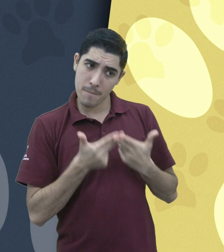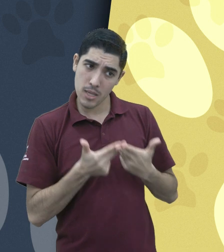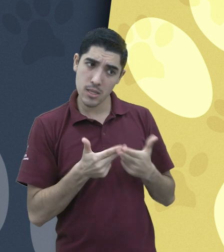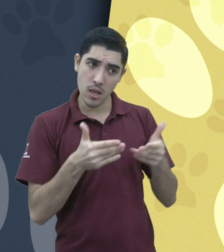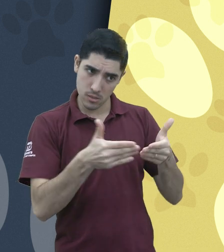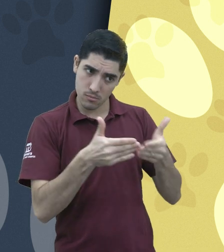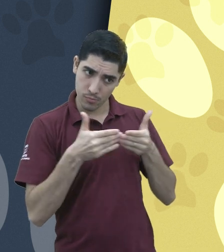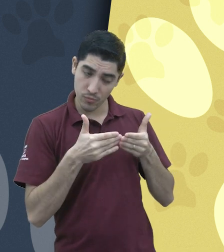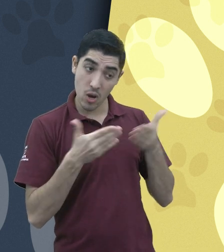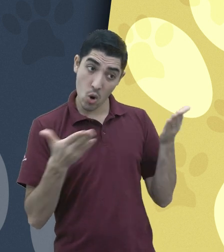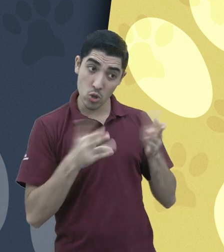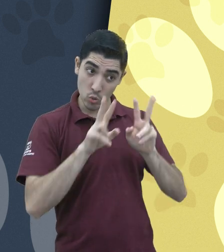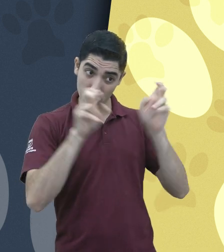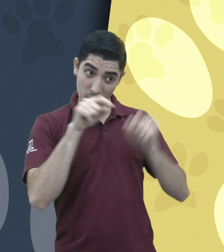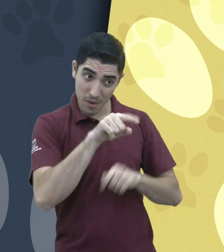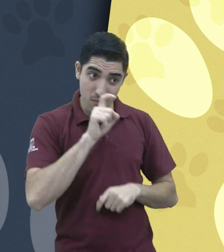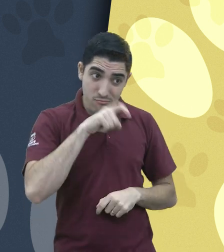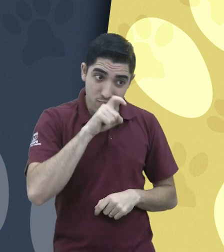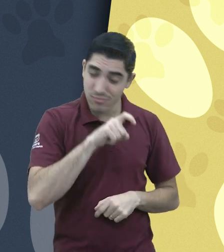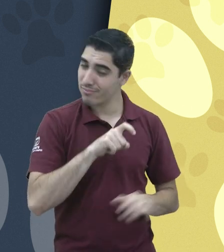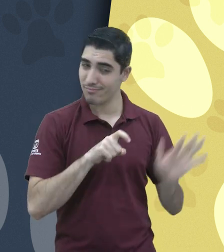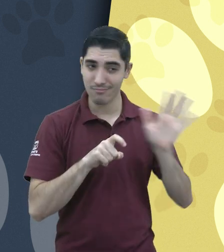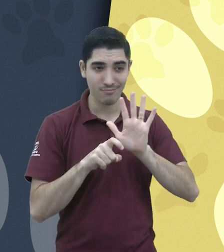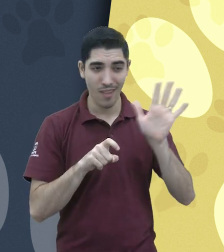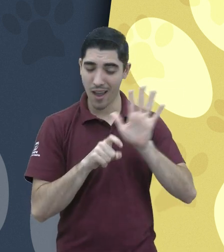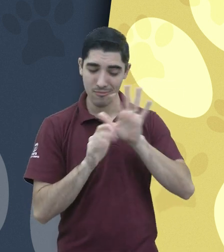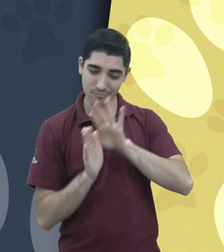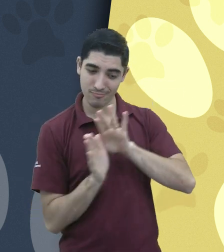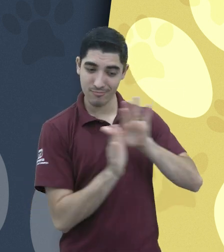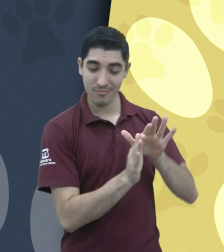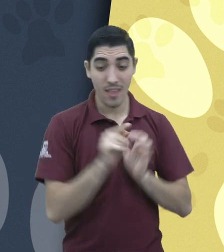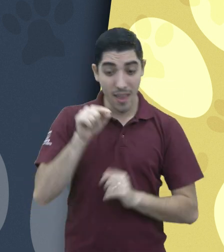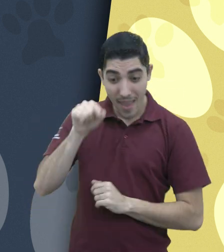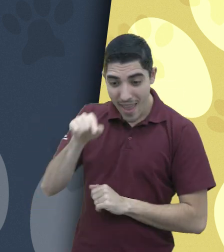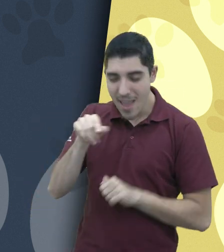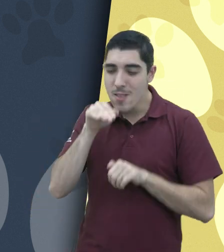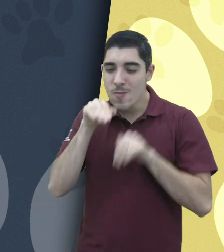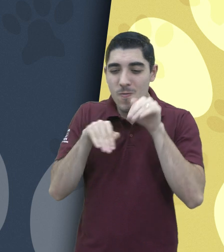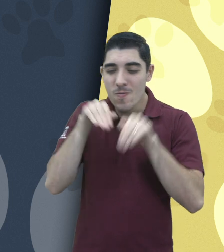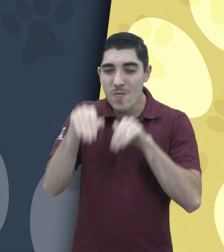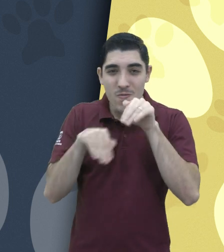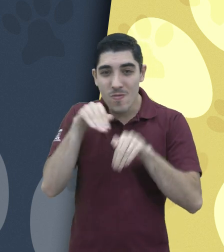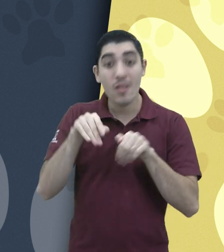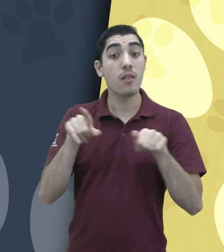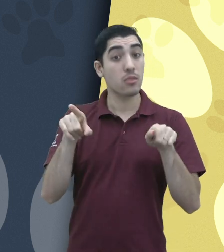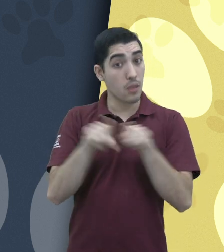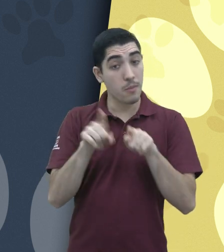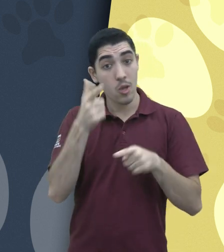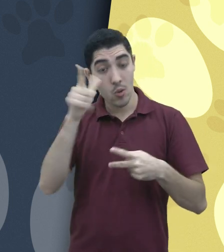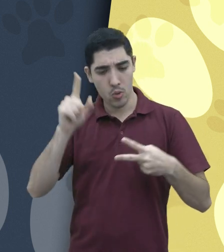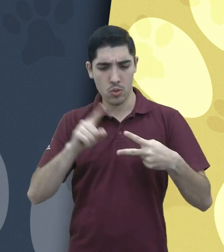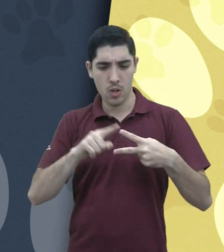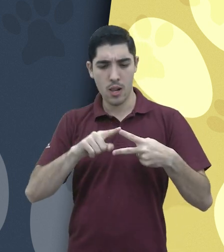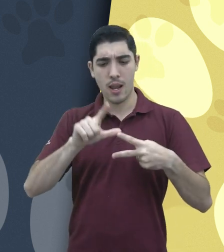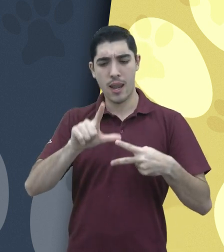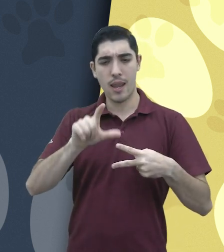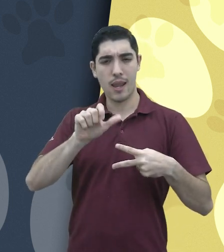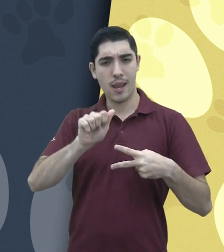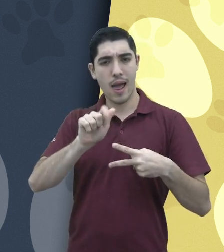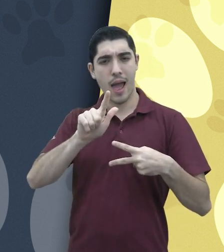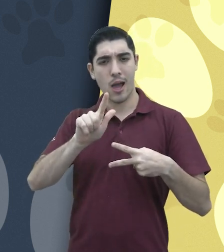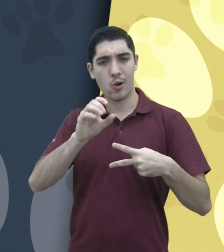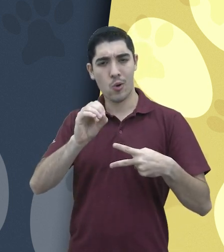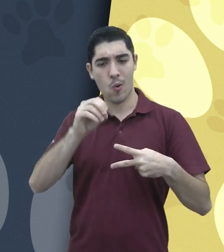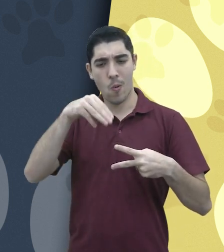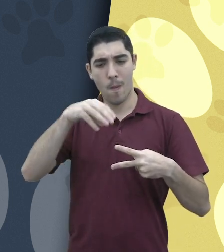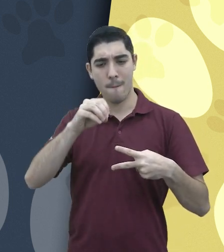ó, ter paciência, porque hoje o nosso tema não tem nada a ver com aves, e sim com roedores e lagomorfos.